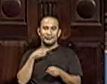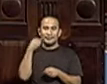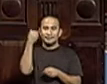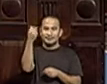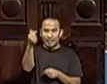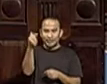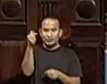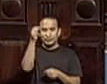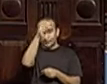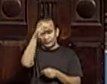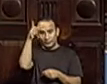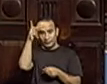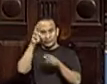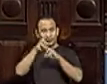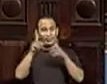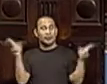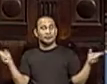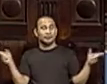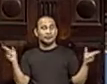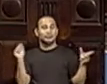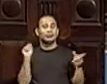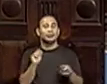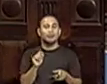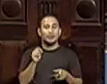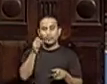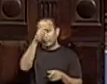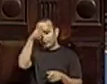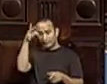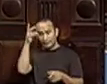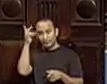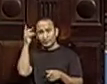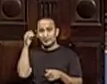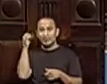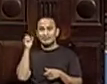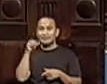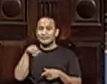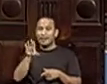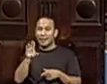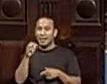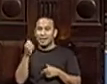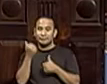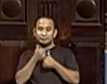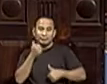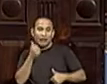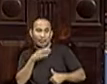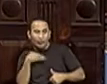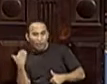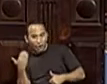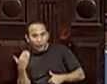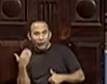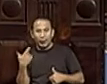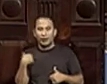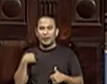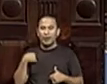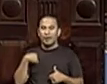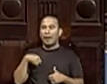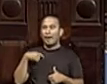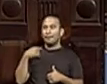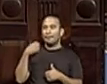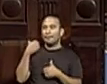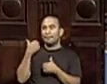7 prefeitos diferentes, onde o prefeito sai, o vice assume, morre, o presidente da Câmara